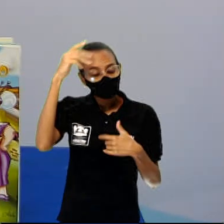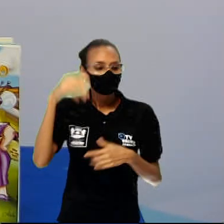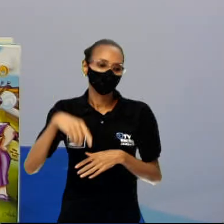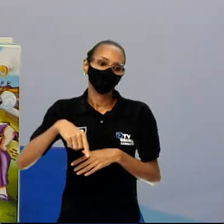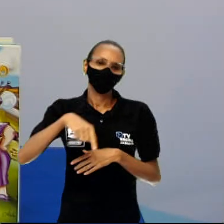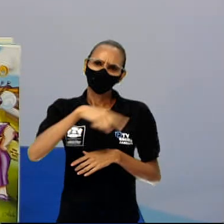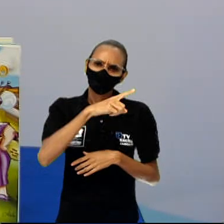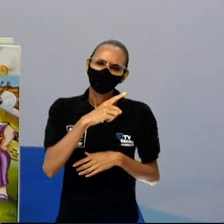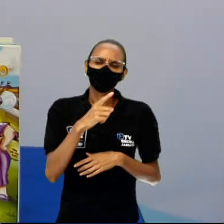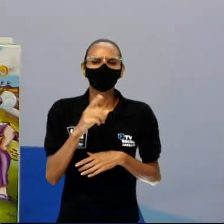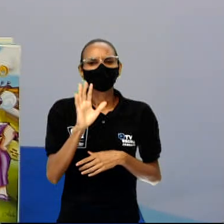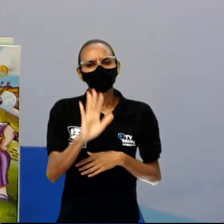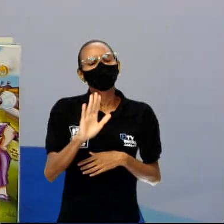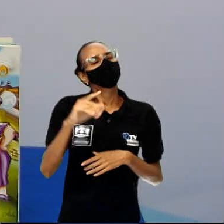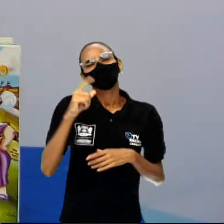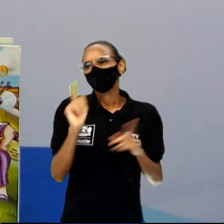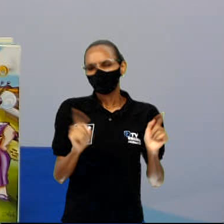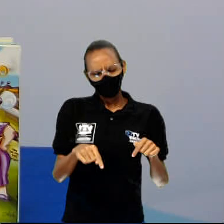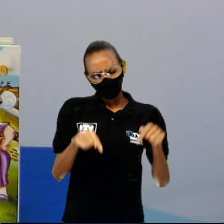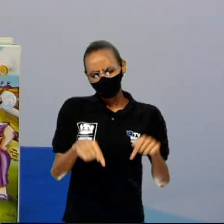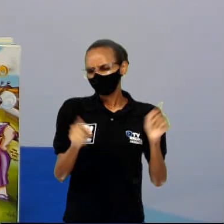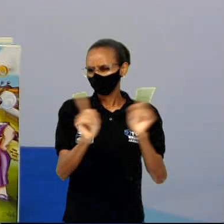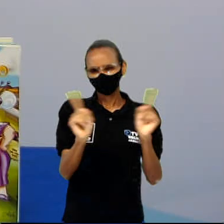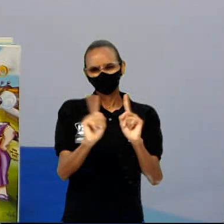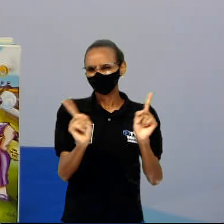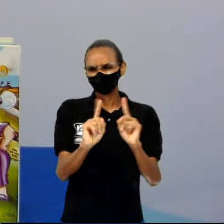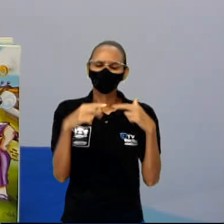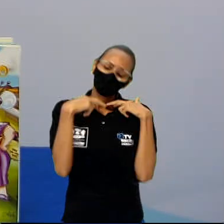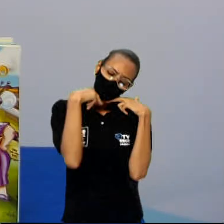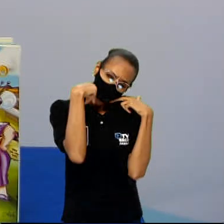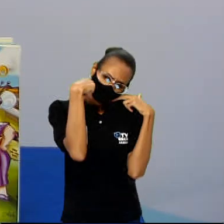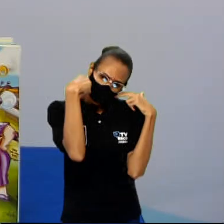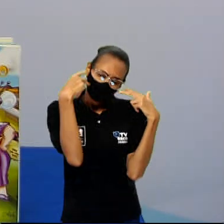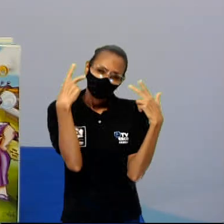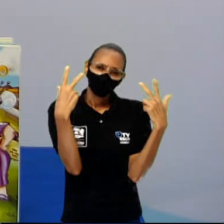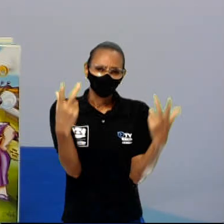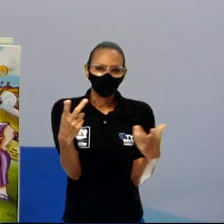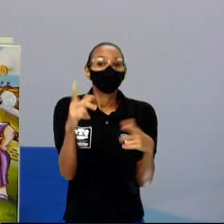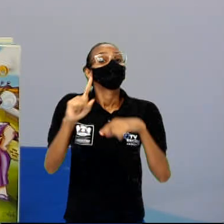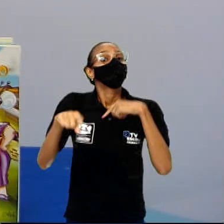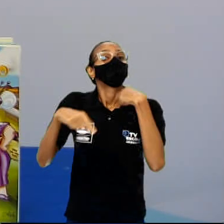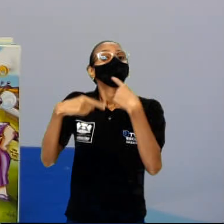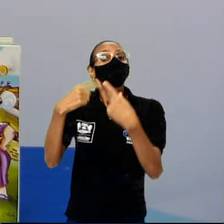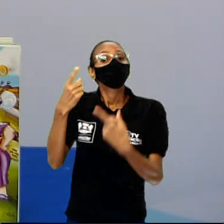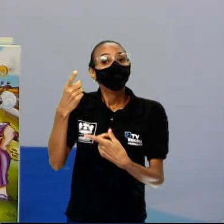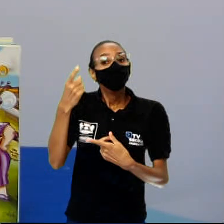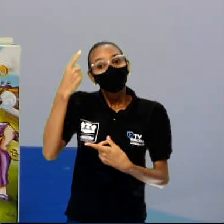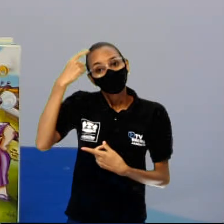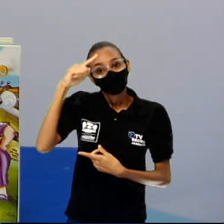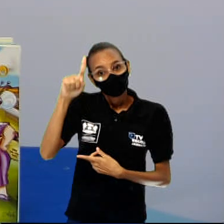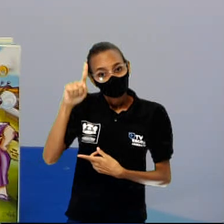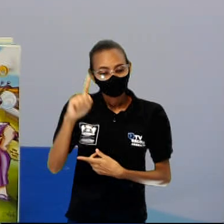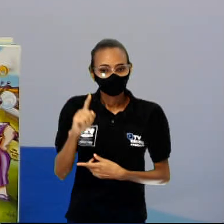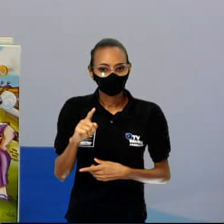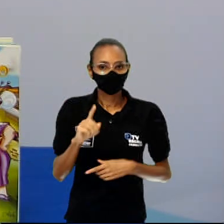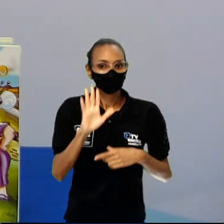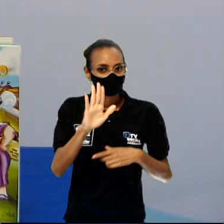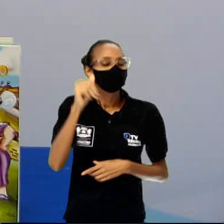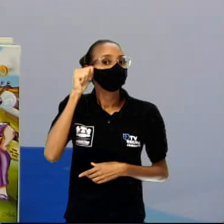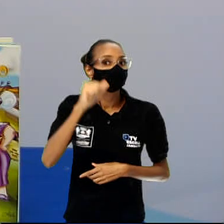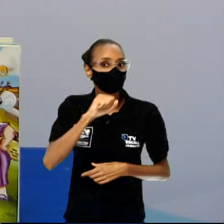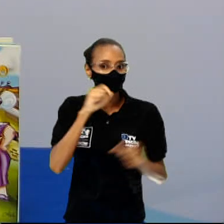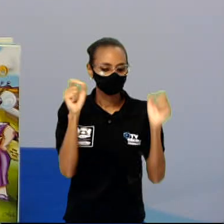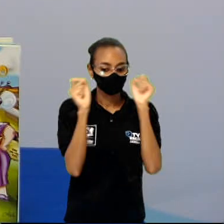mãe de que poderia levar no outro dia. Estava muito envergonhado. A mãe permitiu, mas ficou ali, ó, de ouvido e de olhos